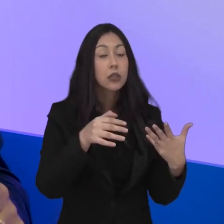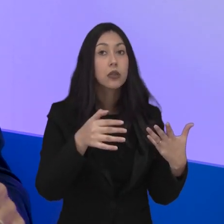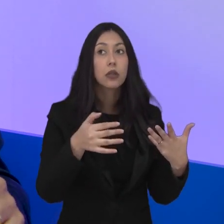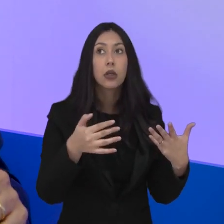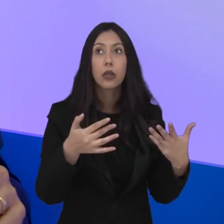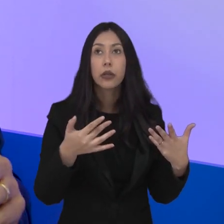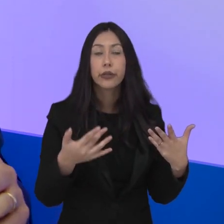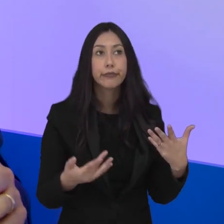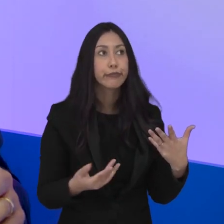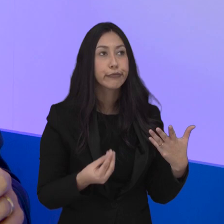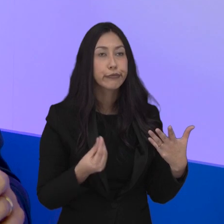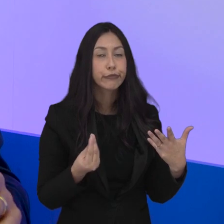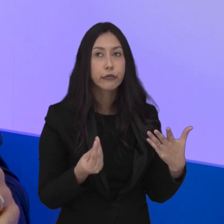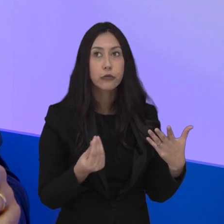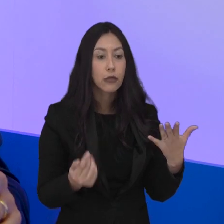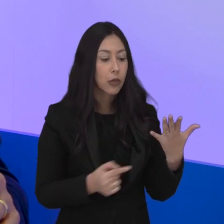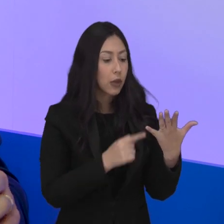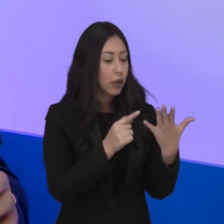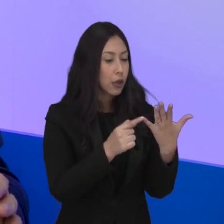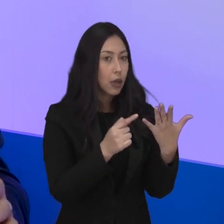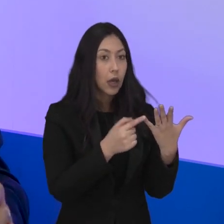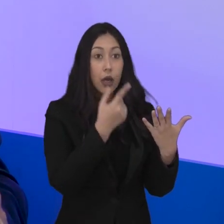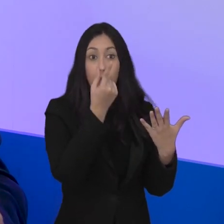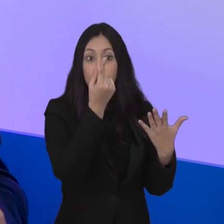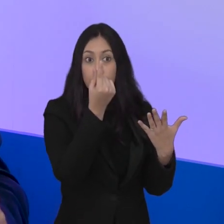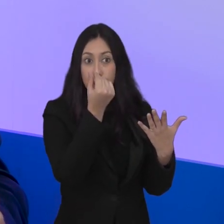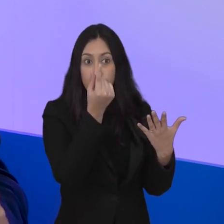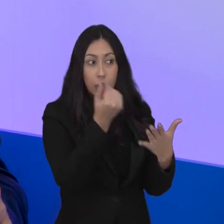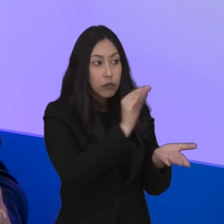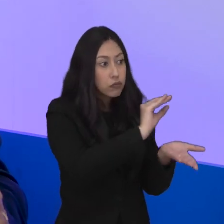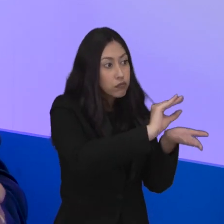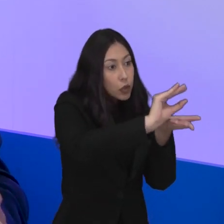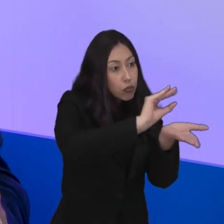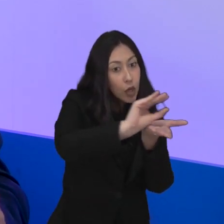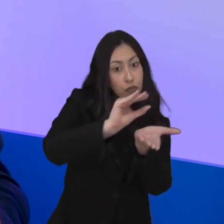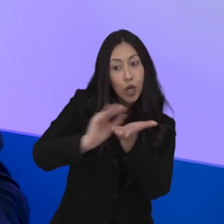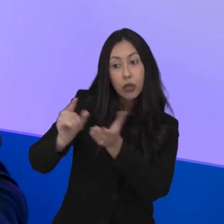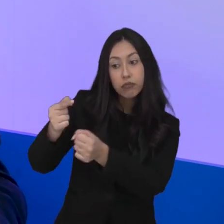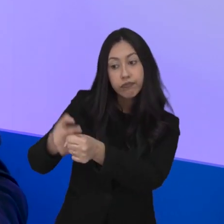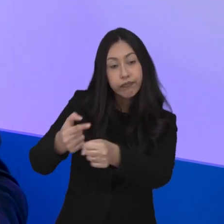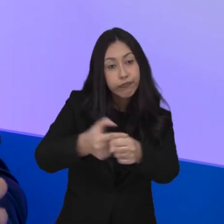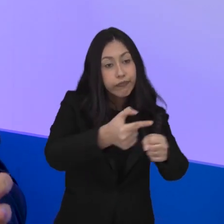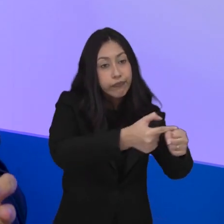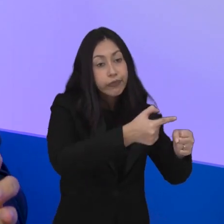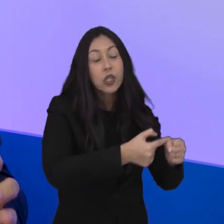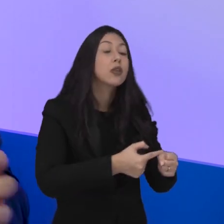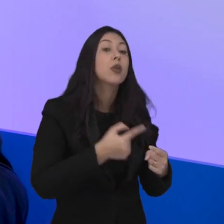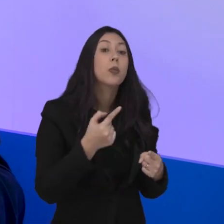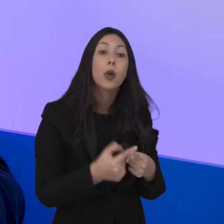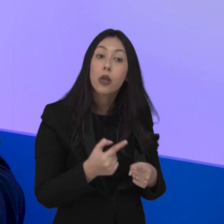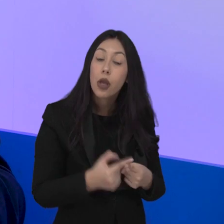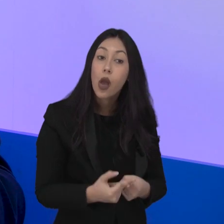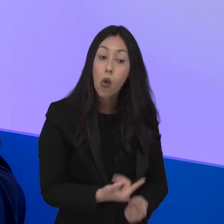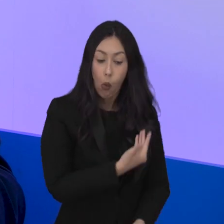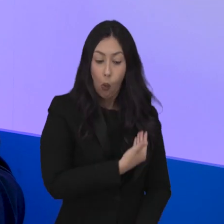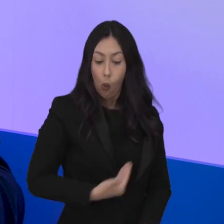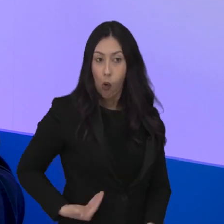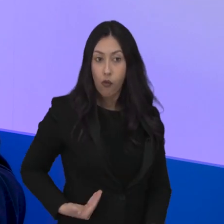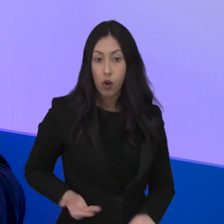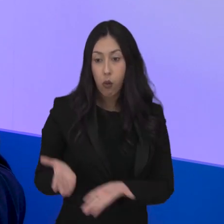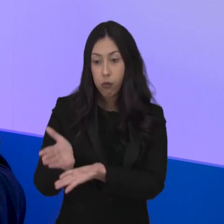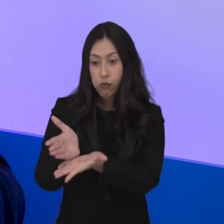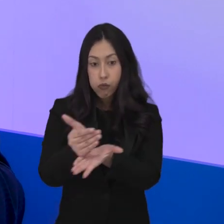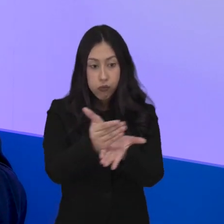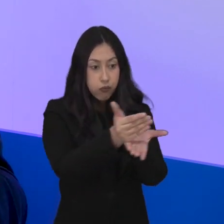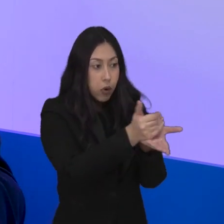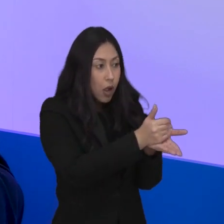pública, né, as despesas, os repasses que são feitos muitas vezes para os municípios. Por quê? Porque o dinheiro que a União recolhe,